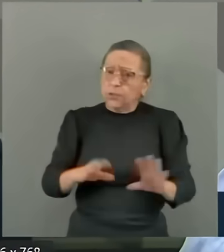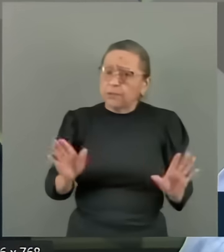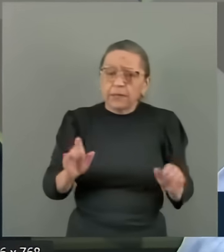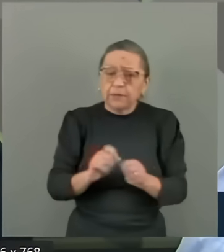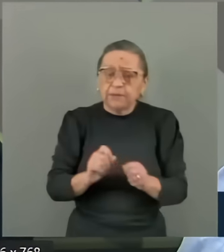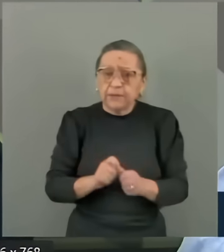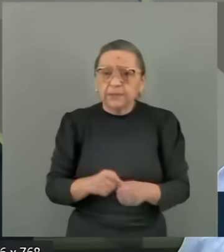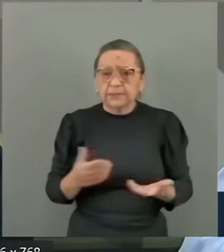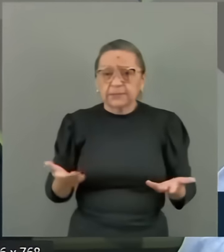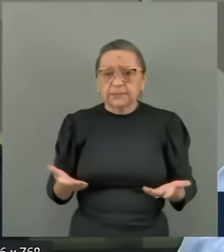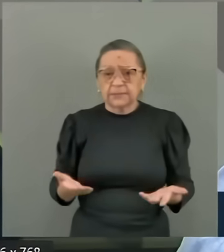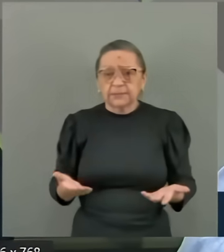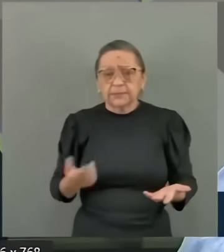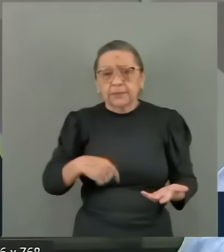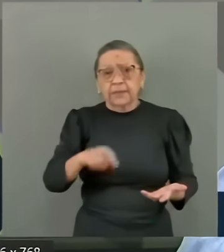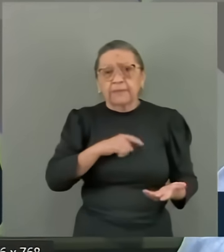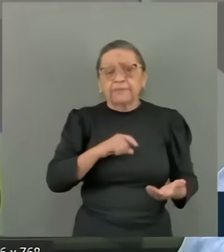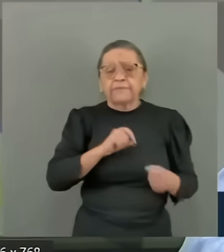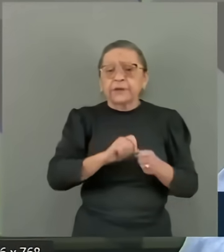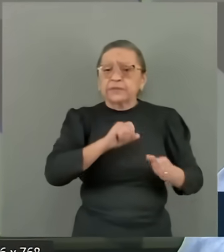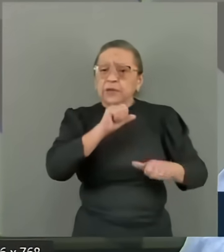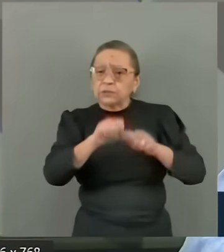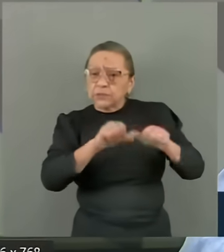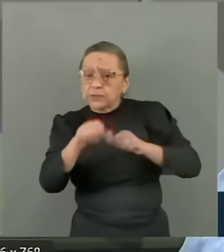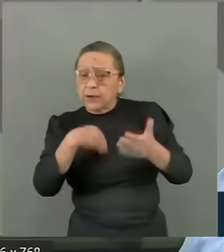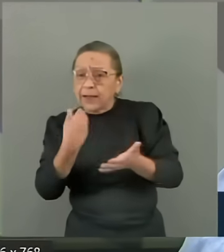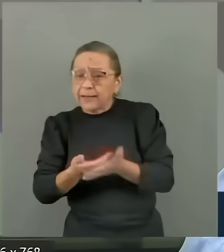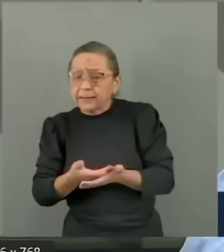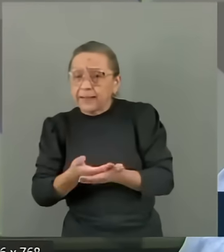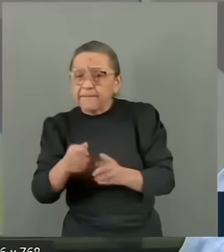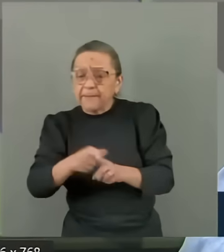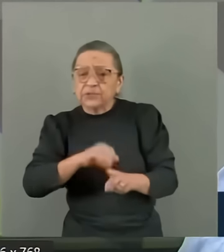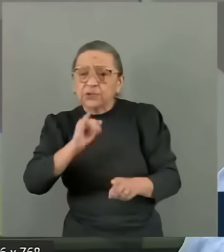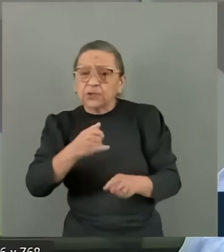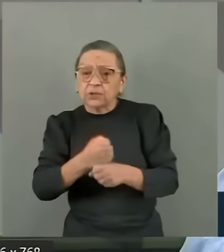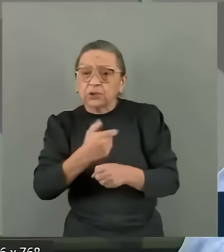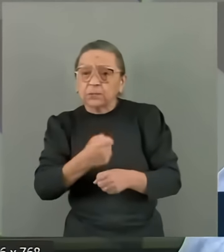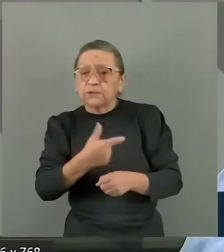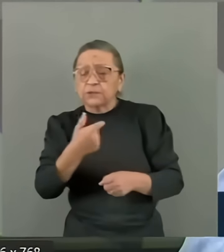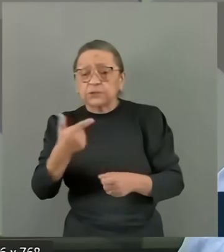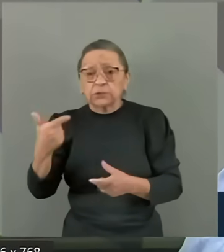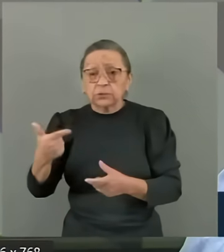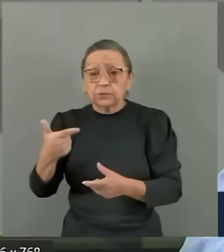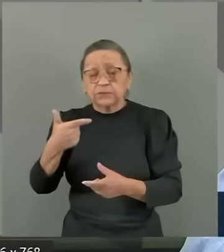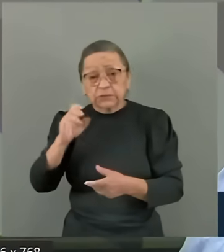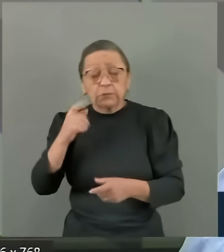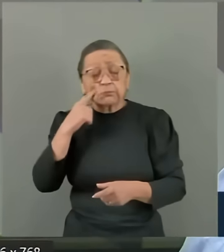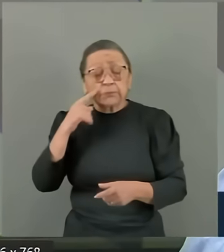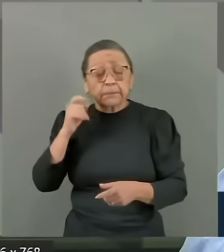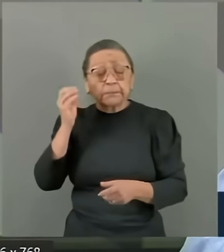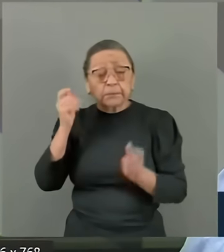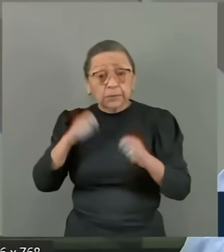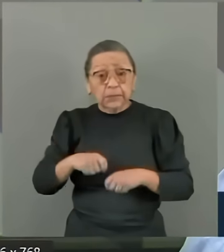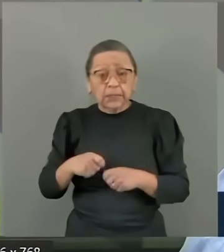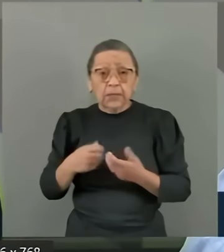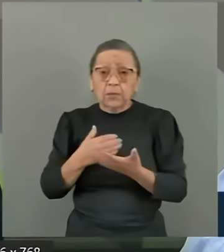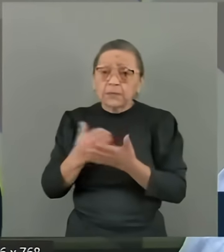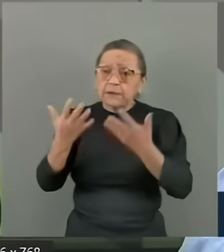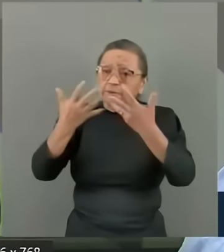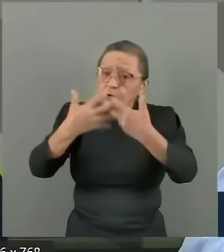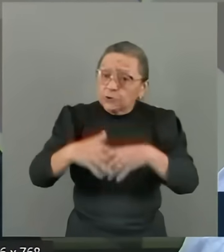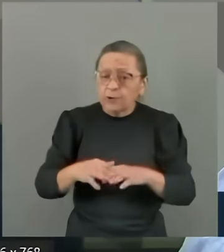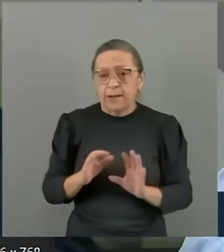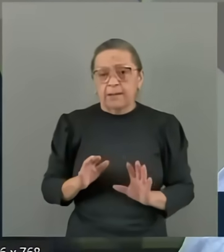Tanto é que foram feitas alterações até janeiro de 2025 relevantes para poder entrar em funcionamento.